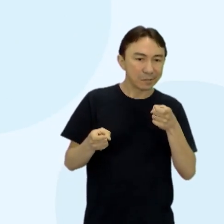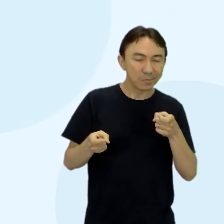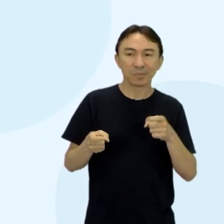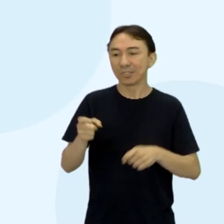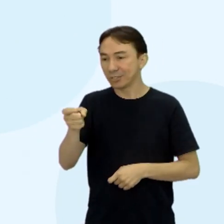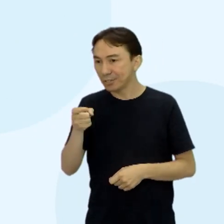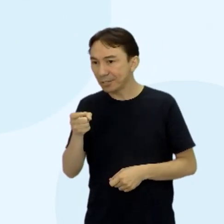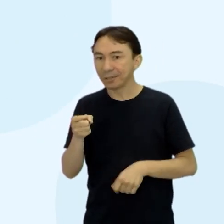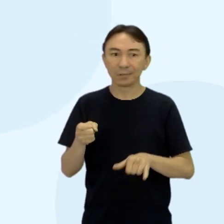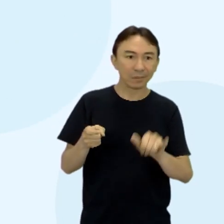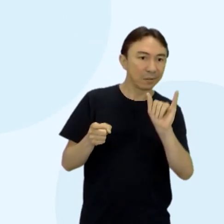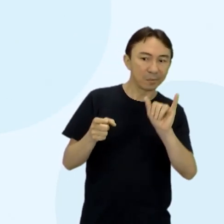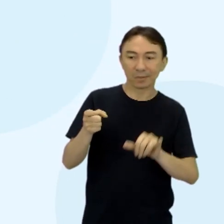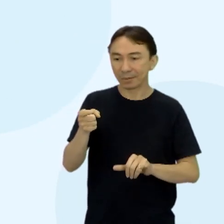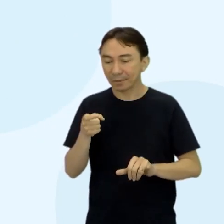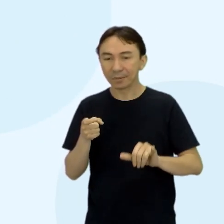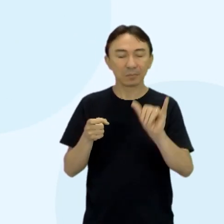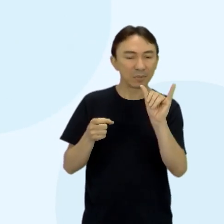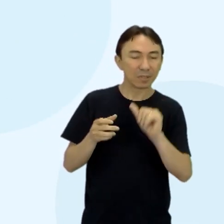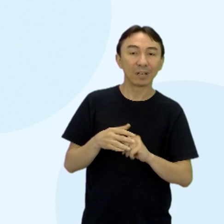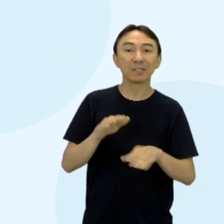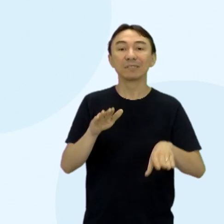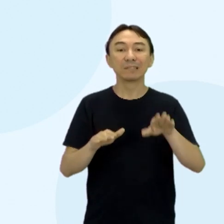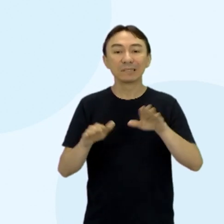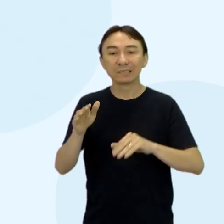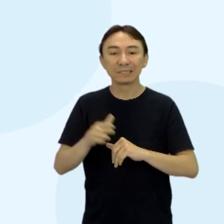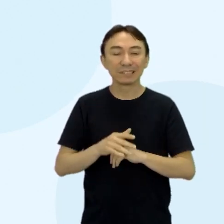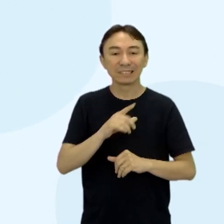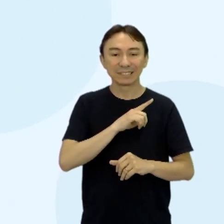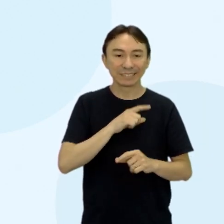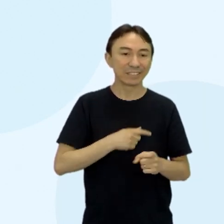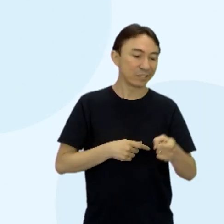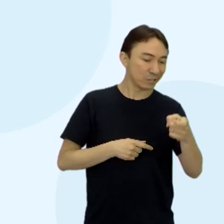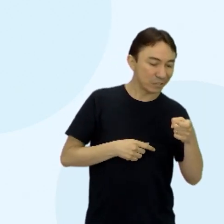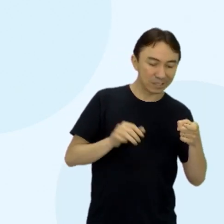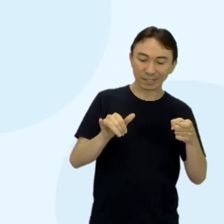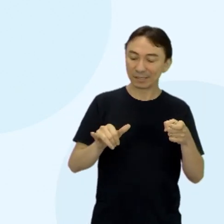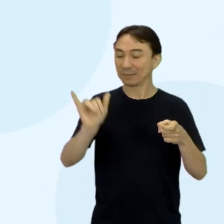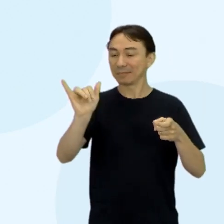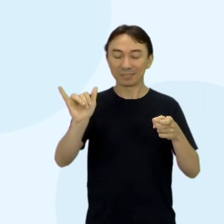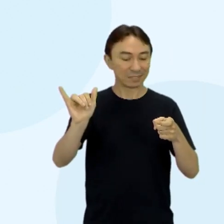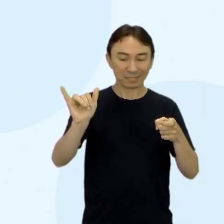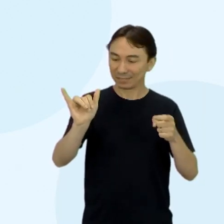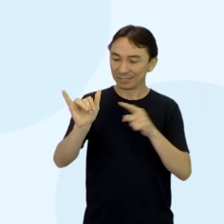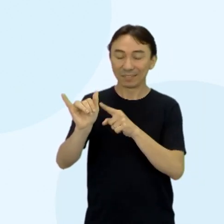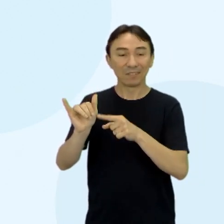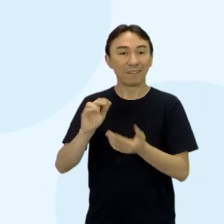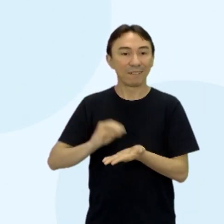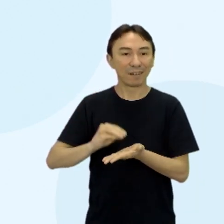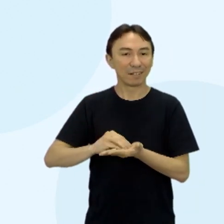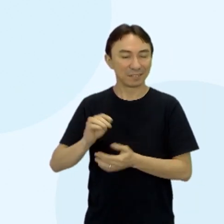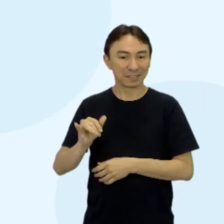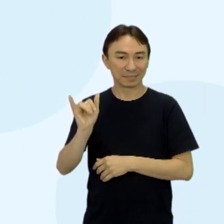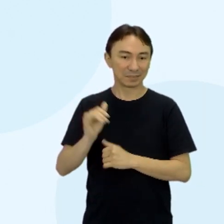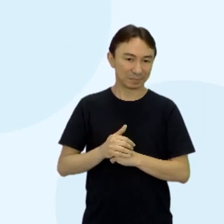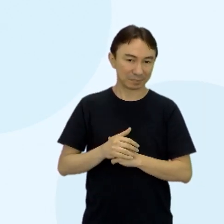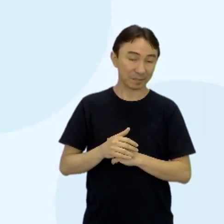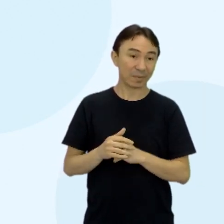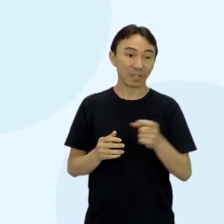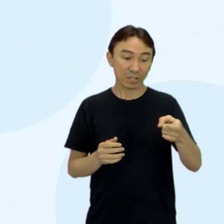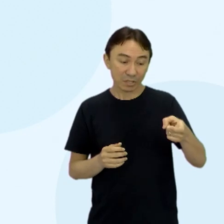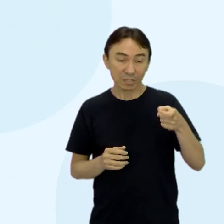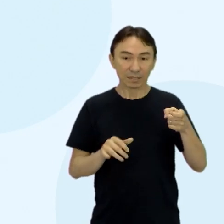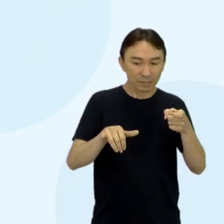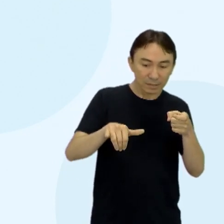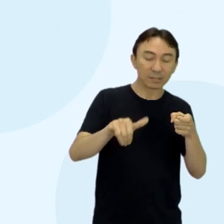Y, porque às vezes você tem X e Y, você acha o X, acha que já resolveu tudo, tem que achar o Y, né? Então use X e Y